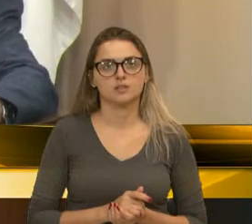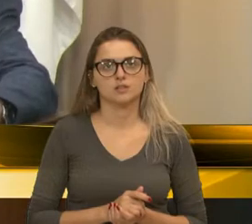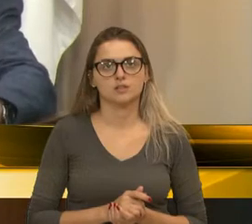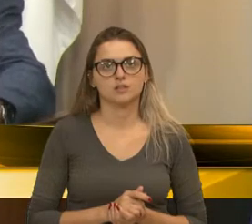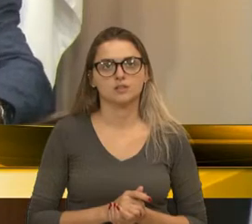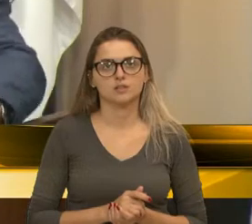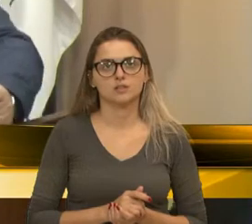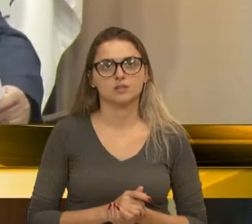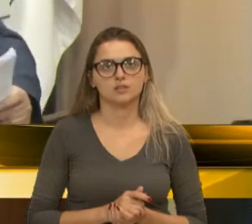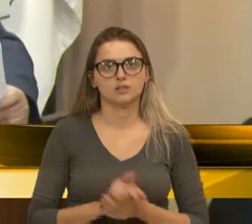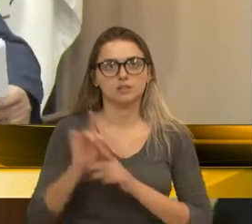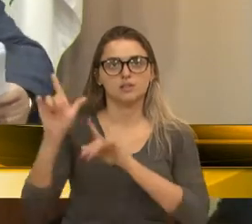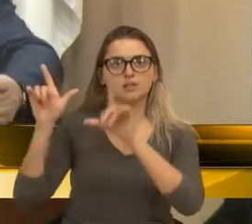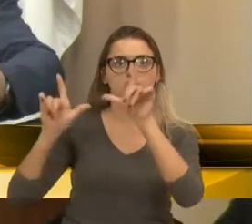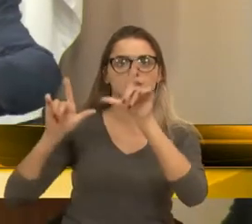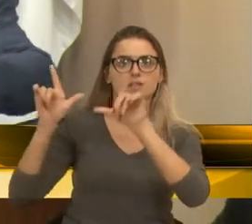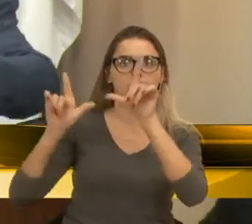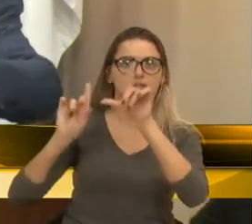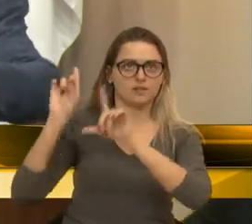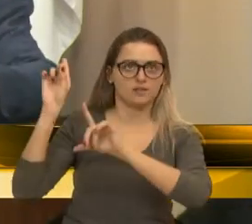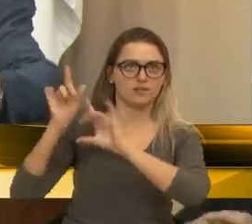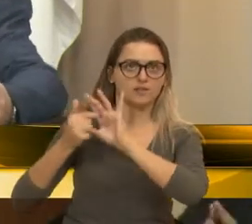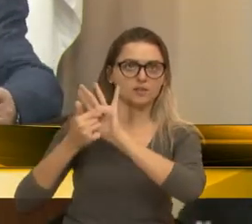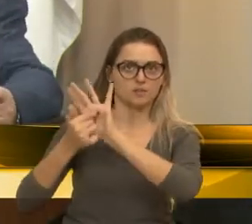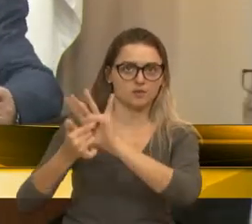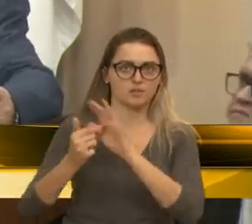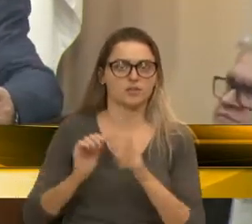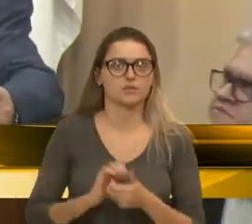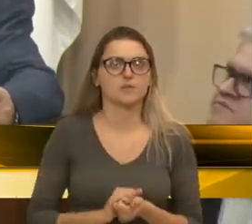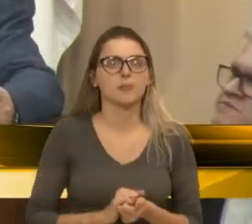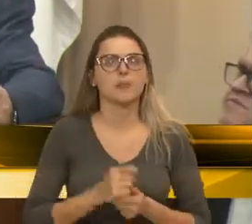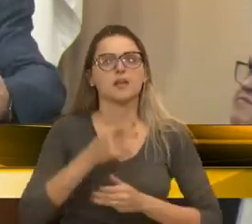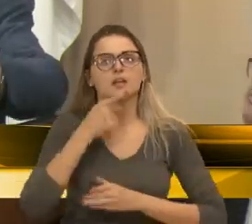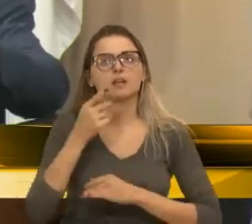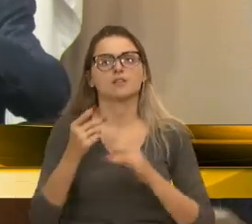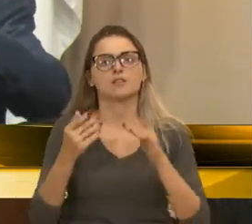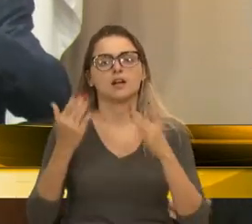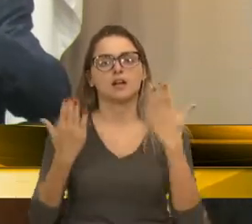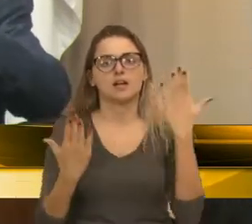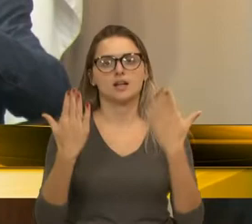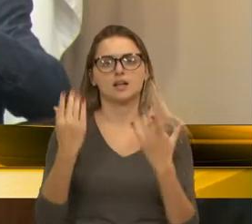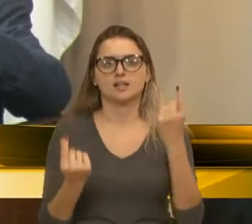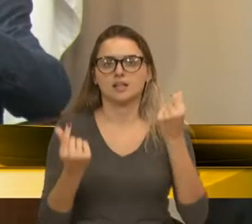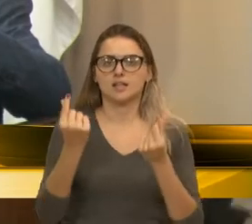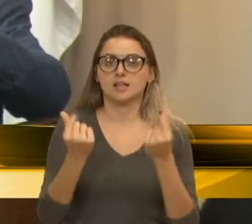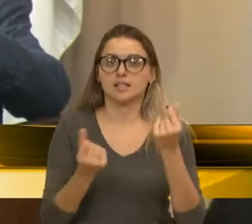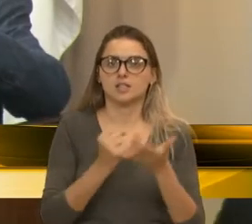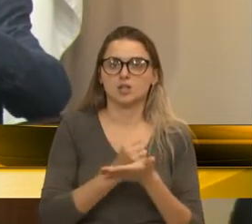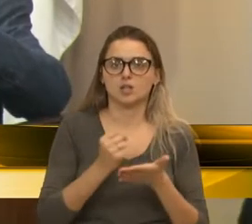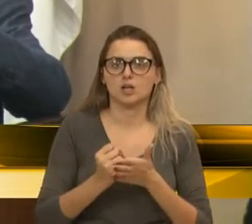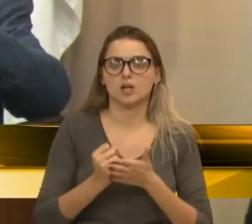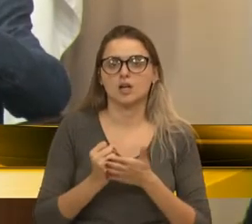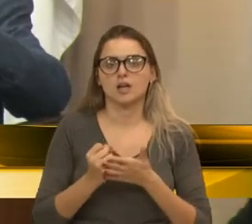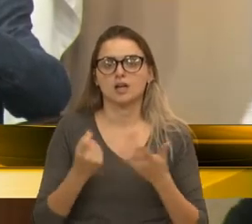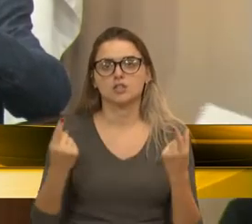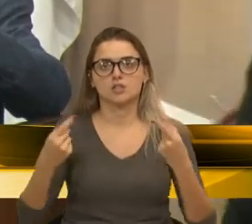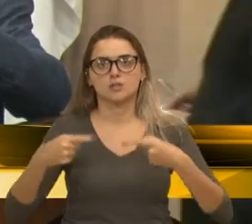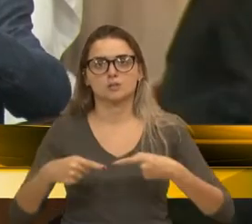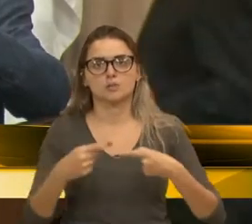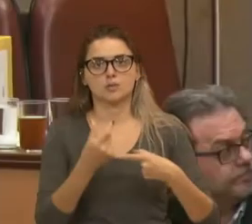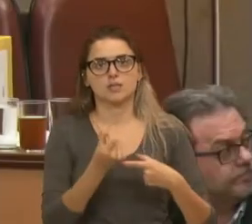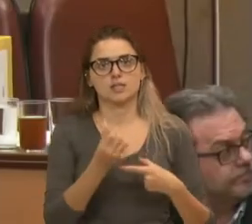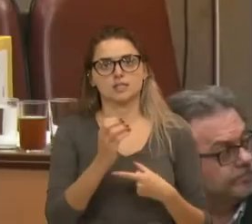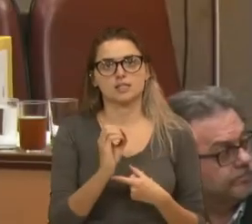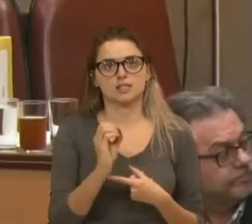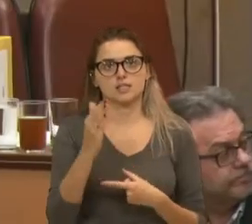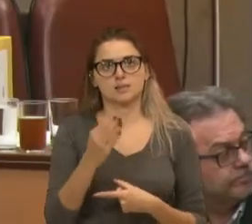Aqui na TV está aparecendo, aqui no telão não. Bom, ali fala, então, licitações e contratos. Pregão presencial